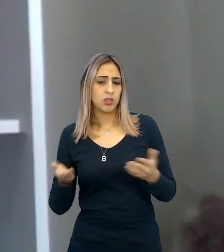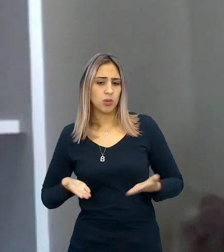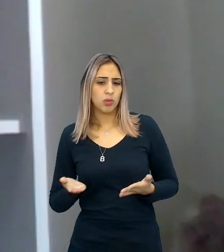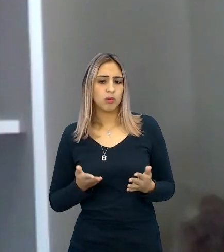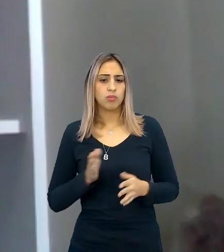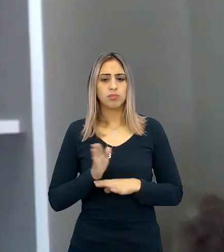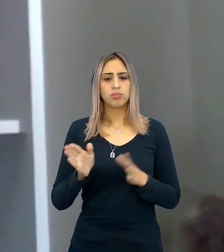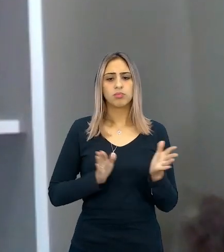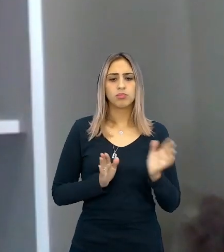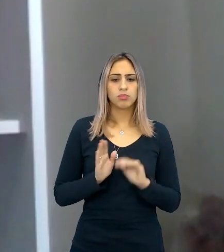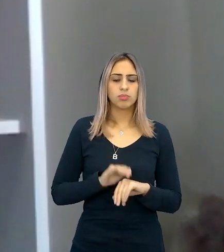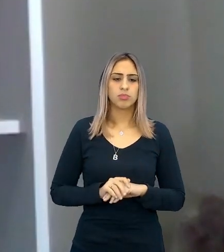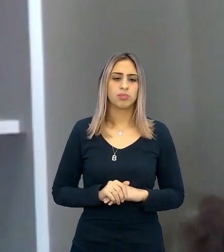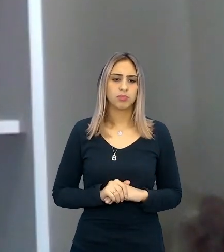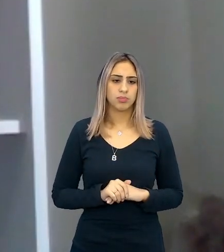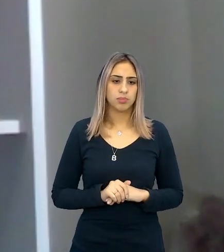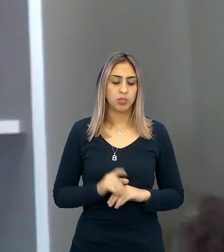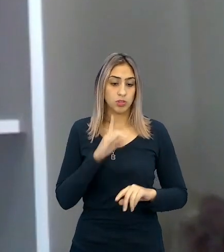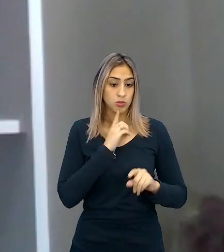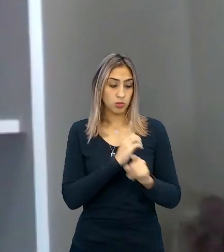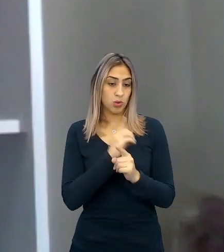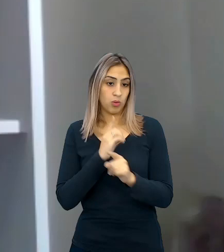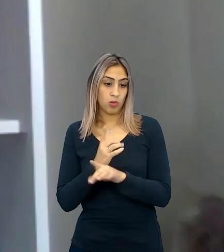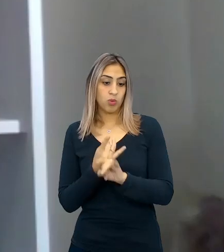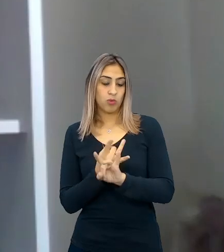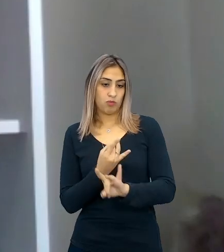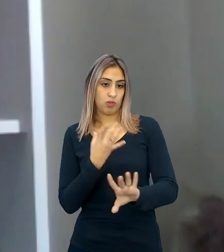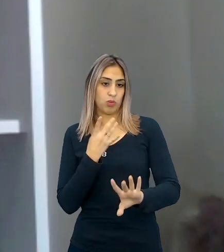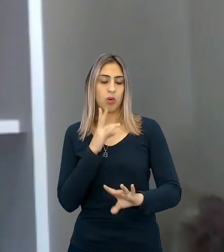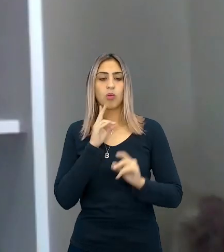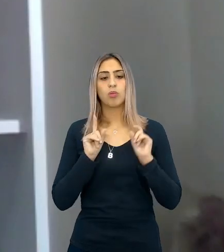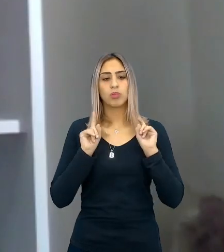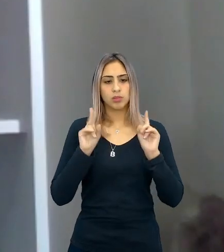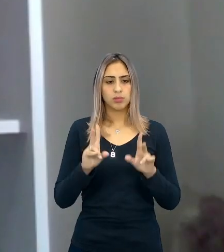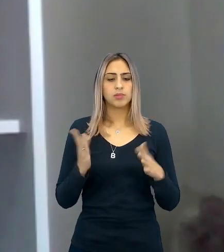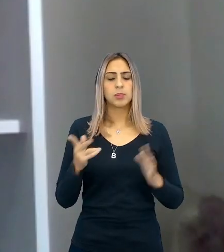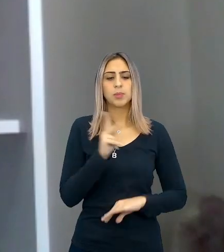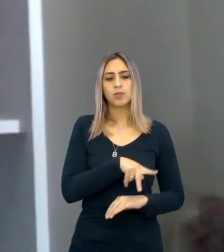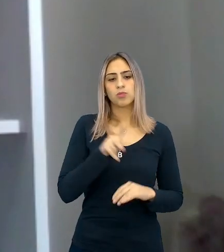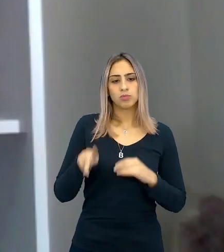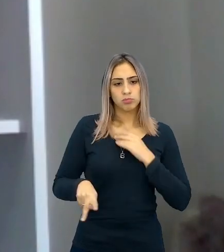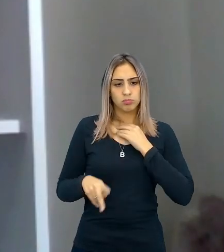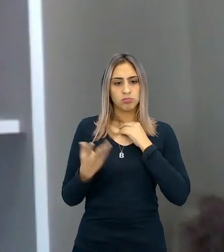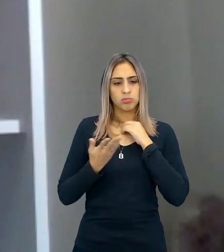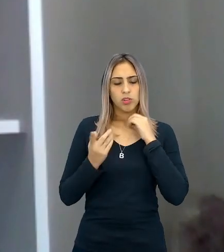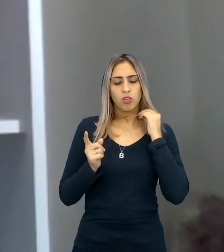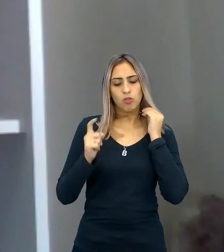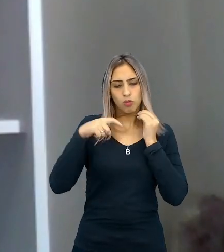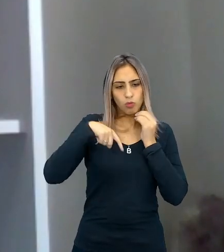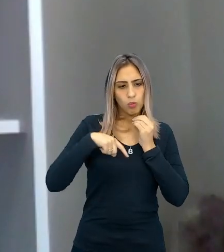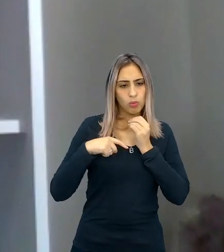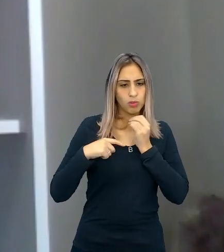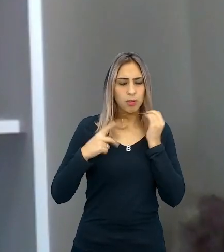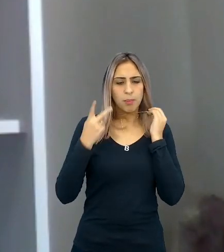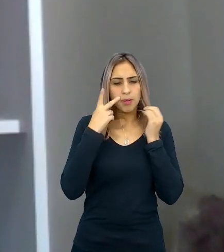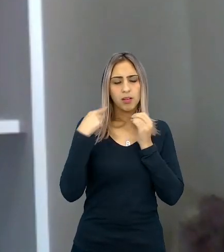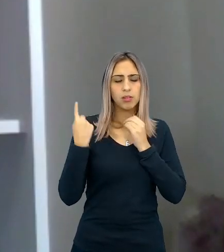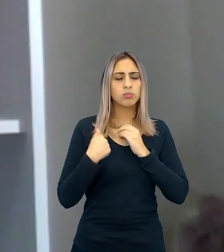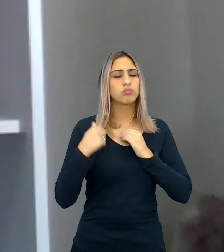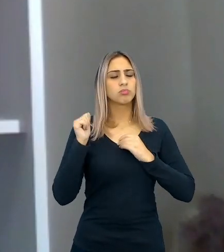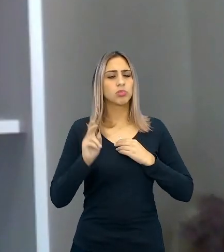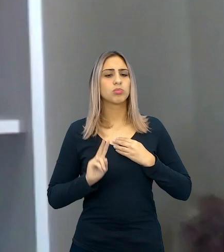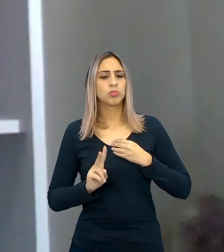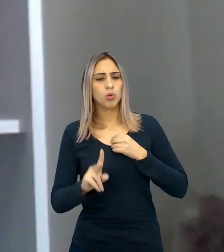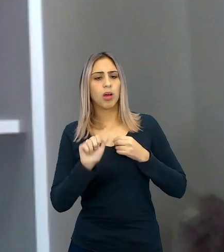por meio de um encontro virtual, tá bom? Então, professores, eu vou aqui retomar para que nós